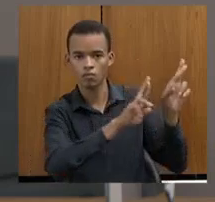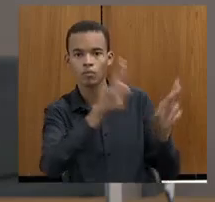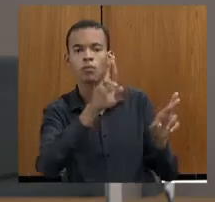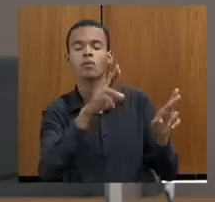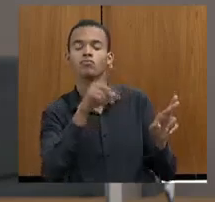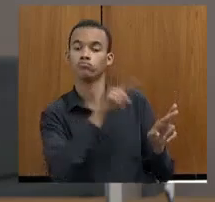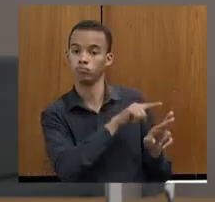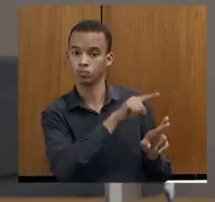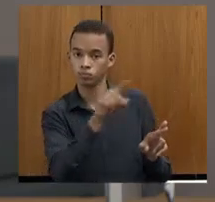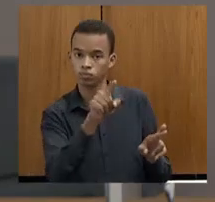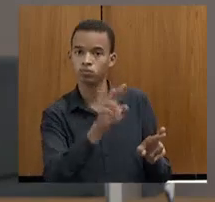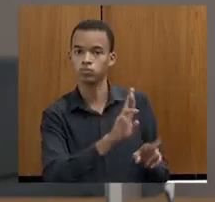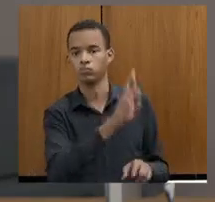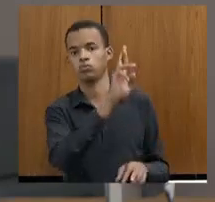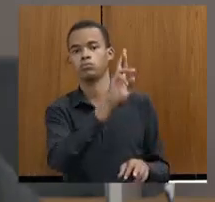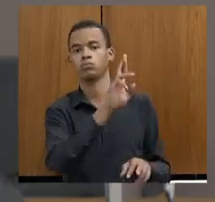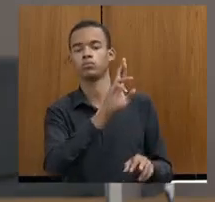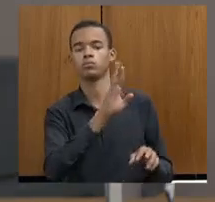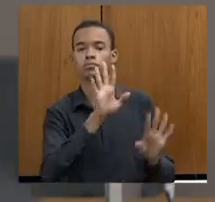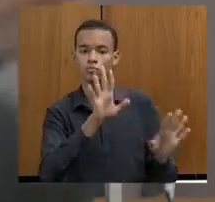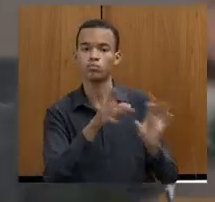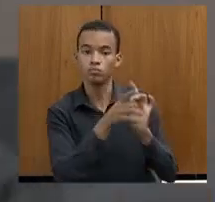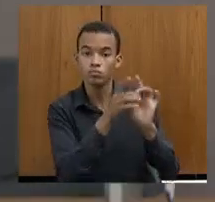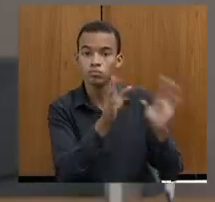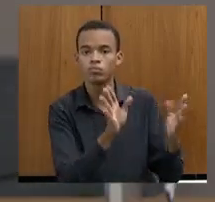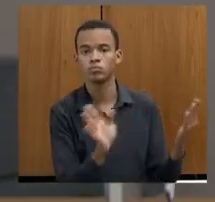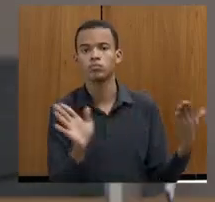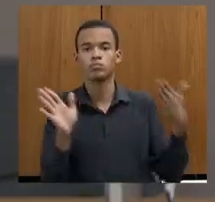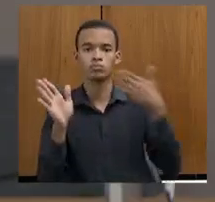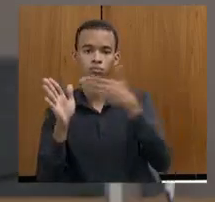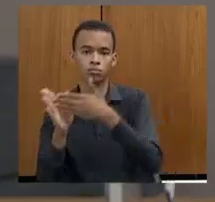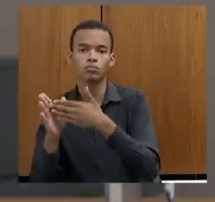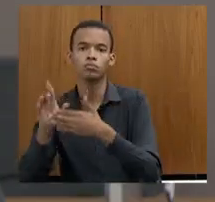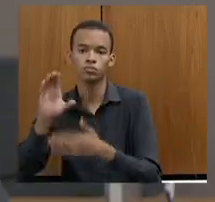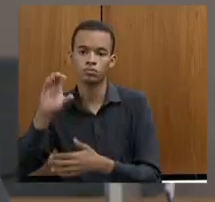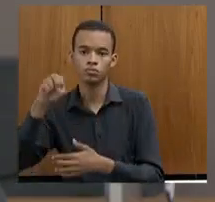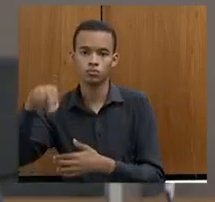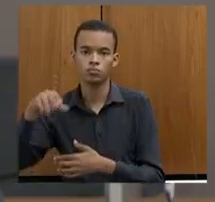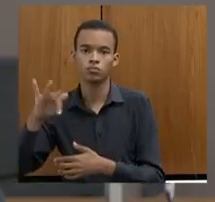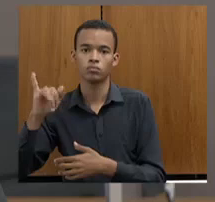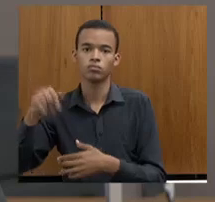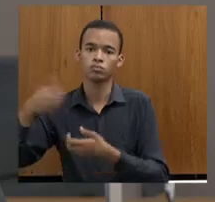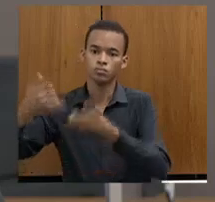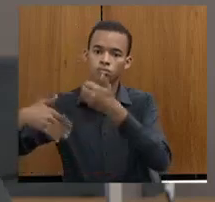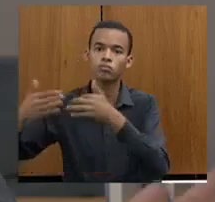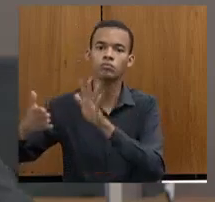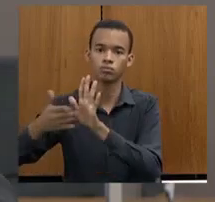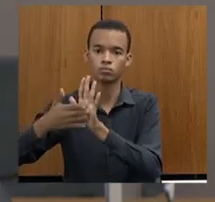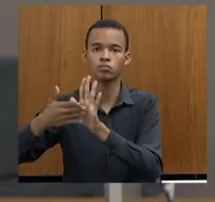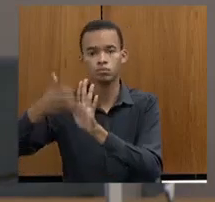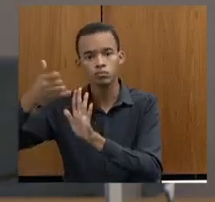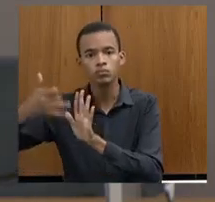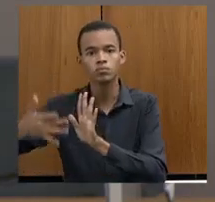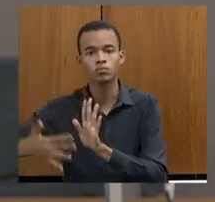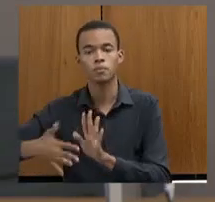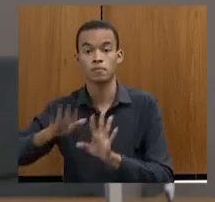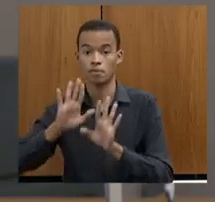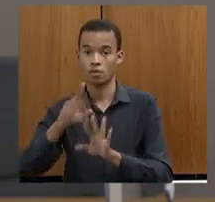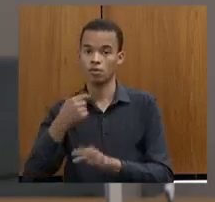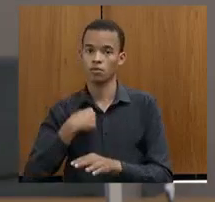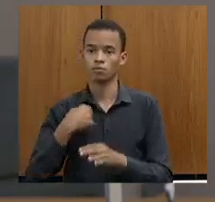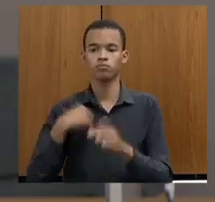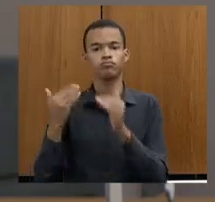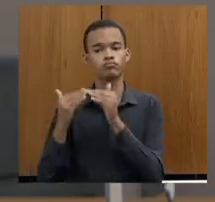para ir até a cofin e fazer a mesma defesa que o senhor acabou de fazer aqui né é a única parte que eu vou me permitir